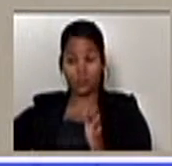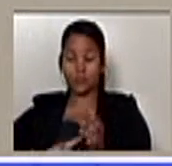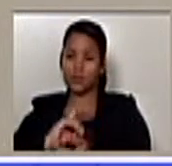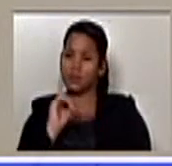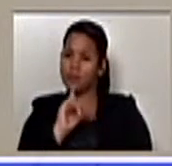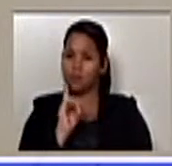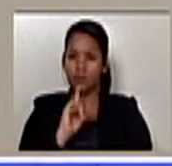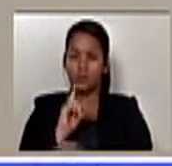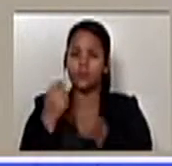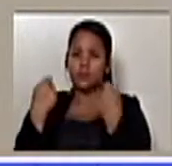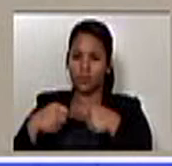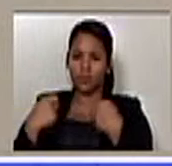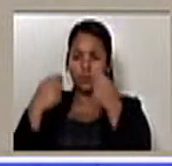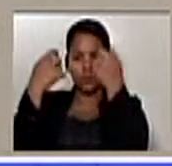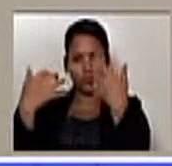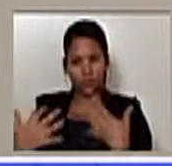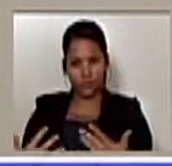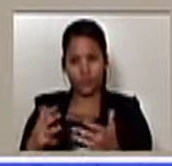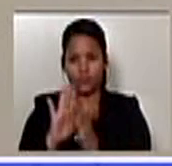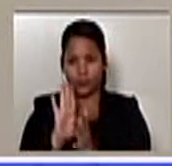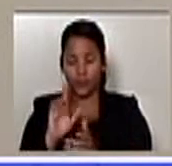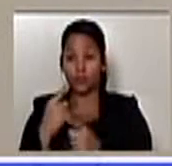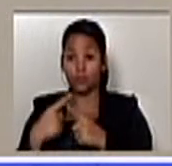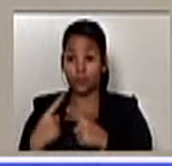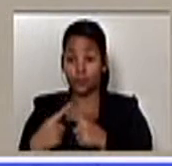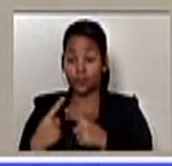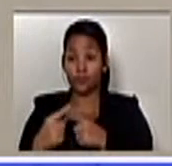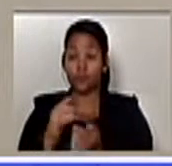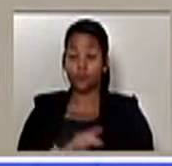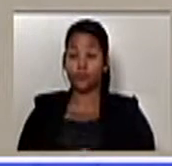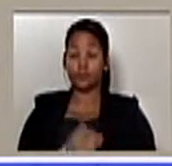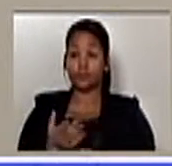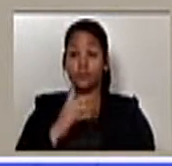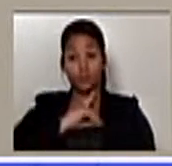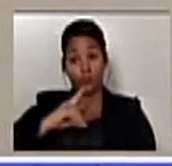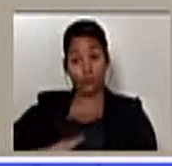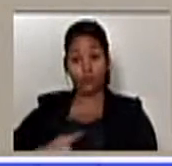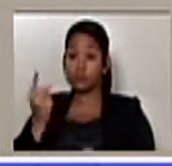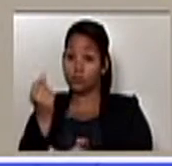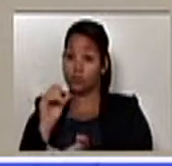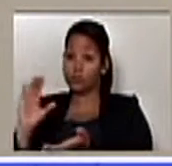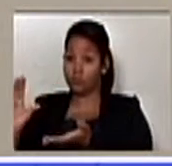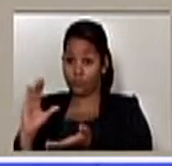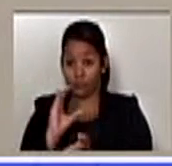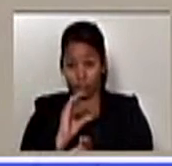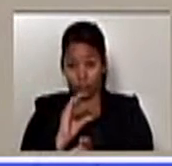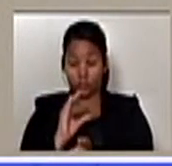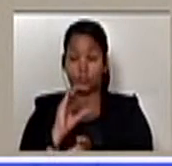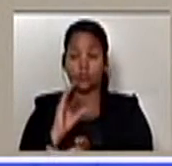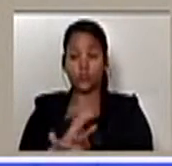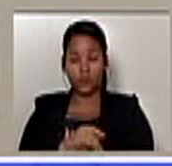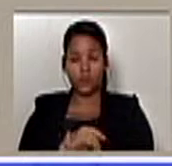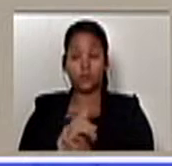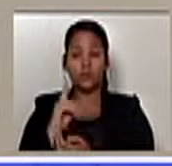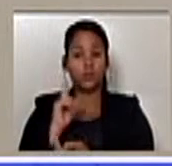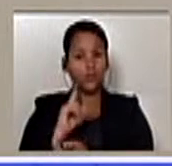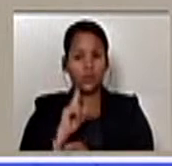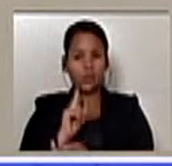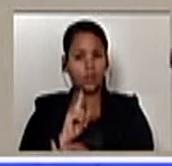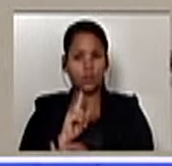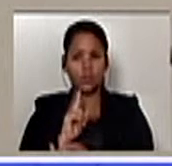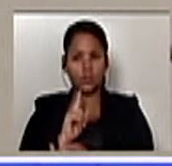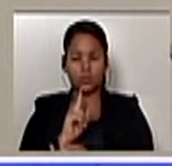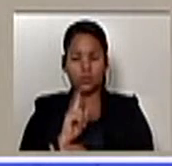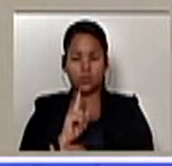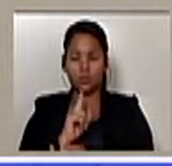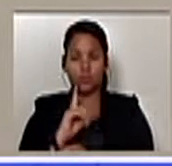que o parlamentar faz ao orçamento de obras ou serviços a serem executados pelo Estado. Não é que vá dinheiro